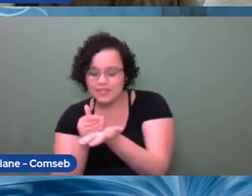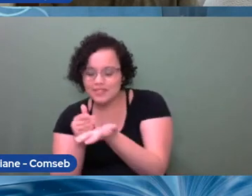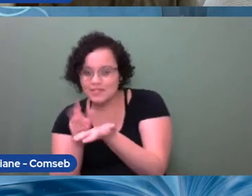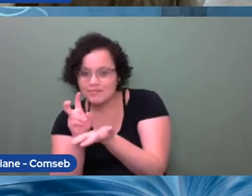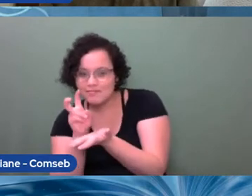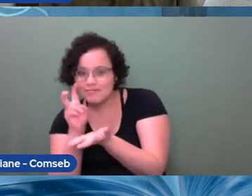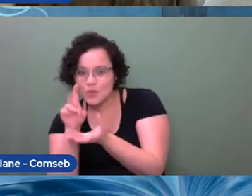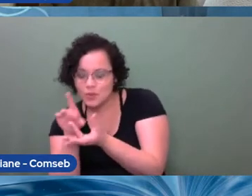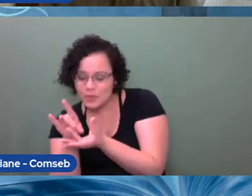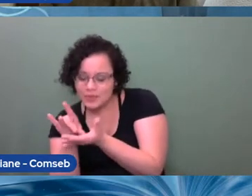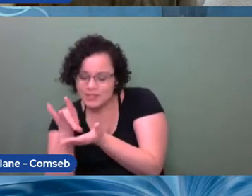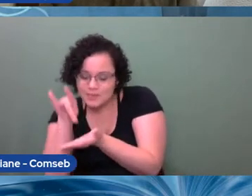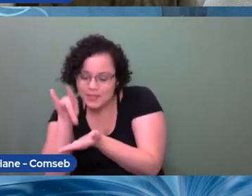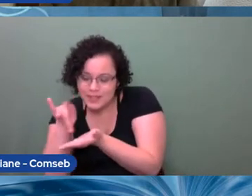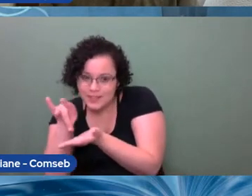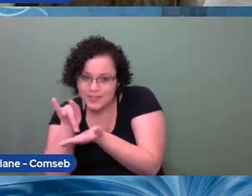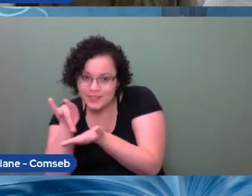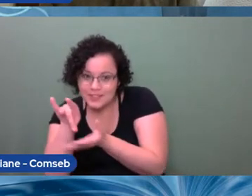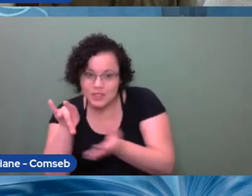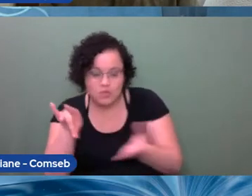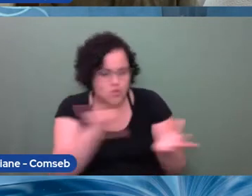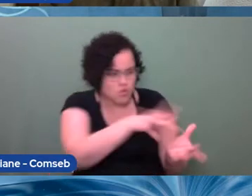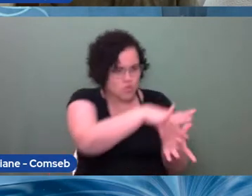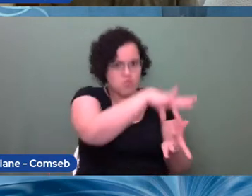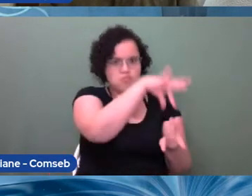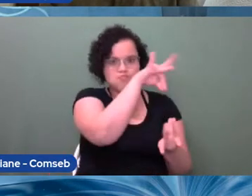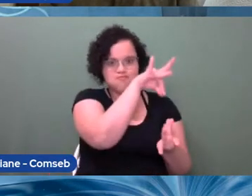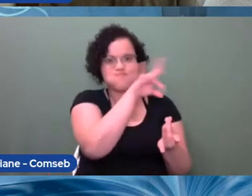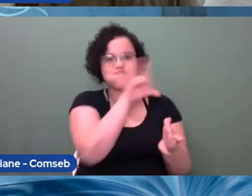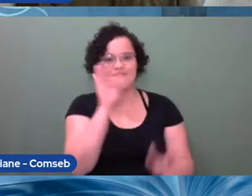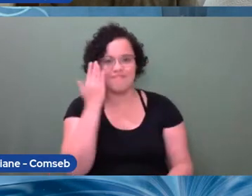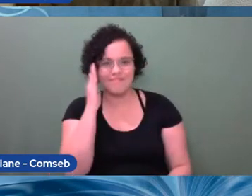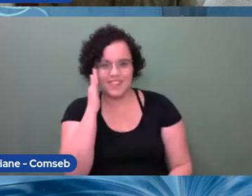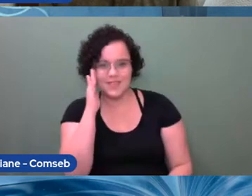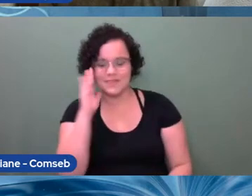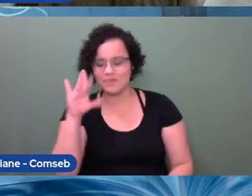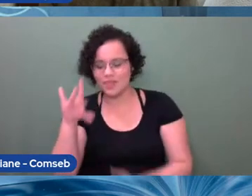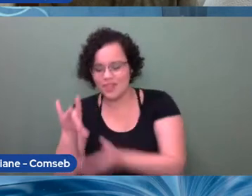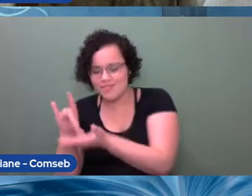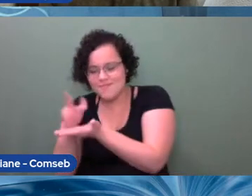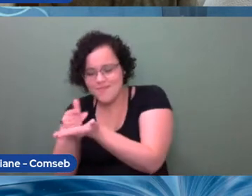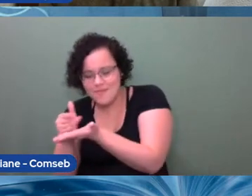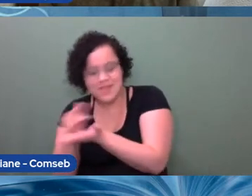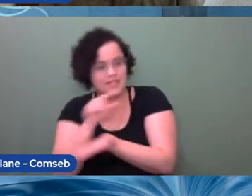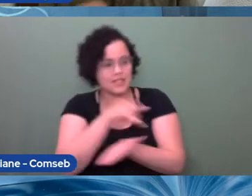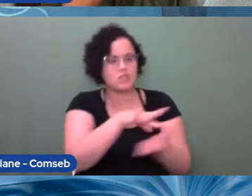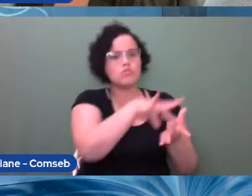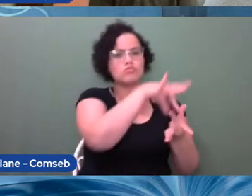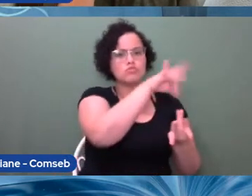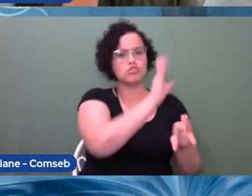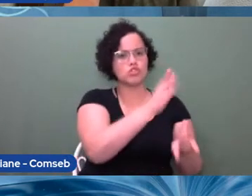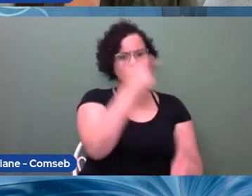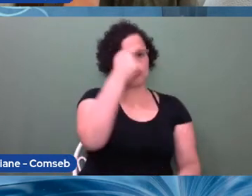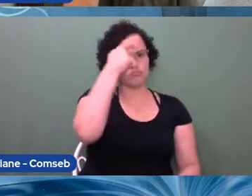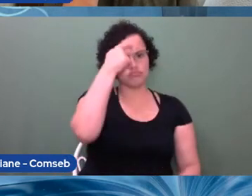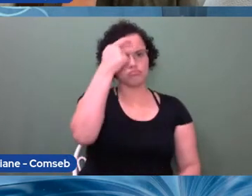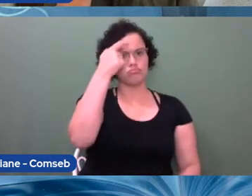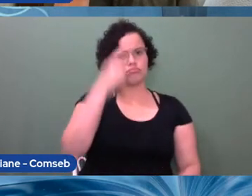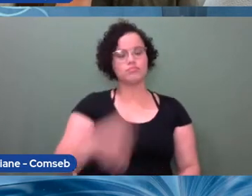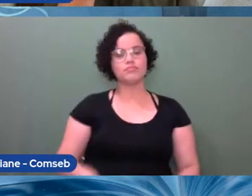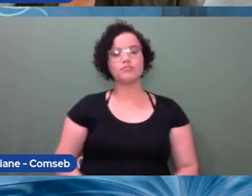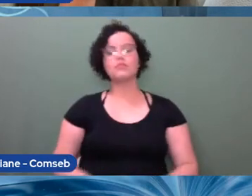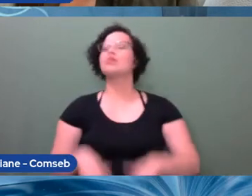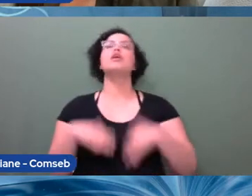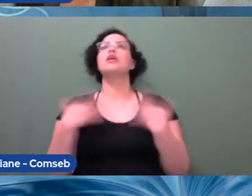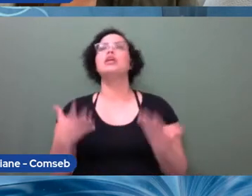há ainda uma dificuldade para nós de entendermos as coisas do mundo espiritual